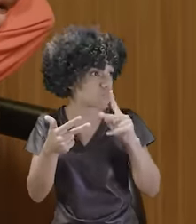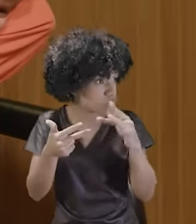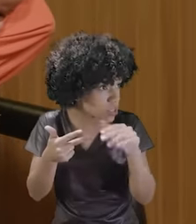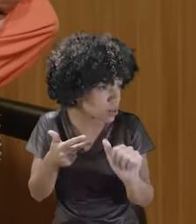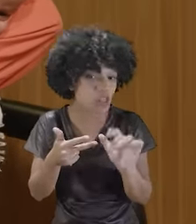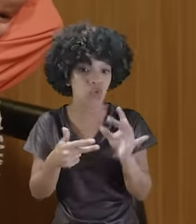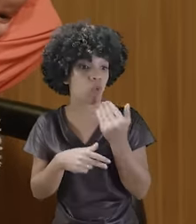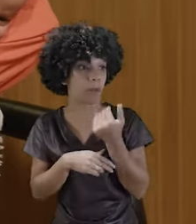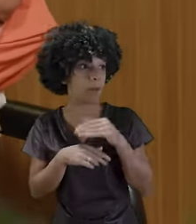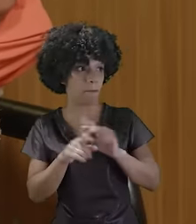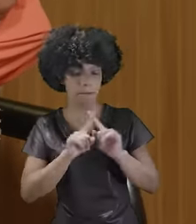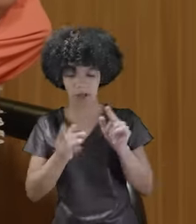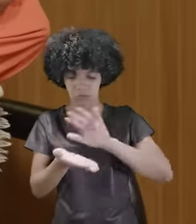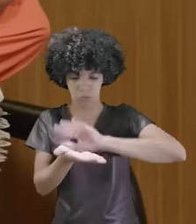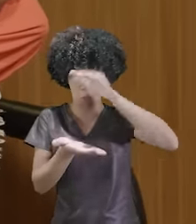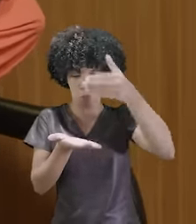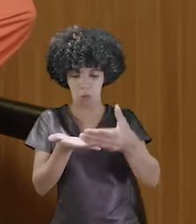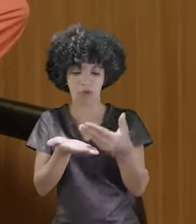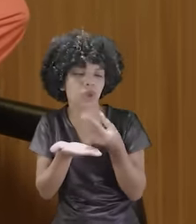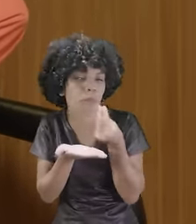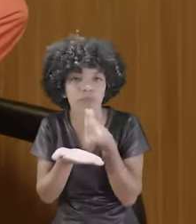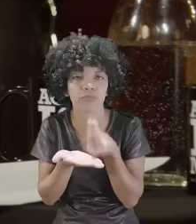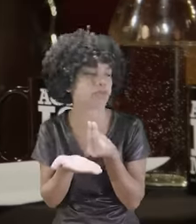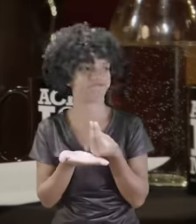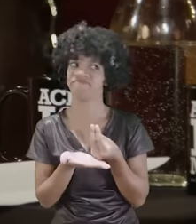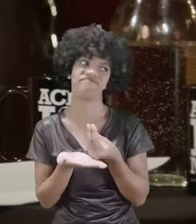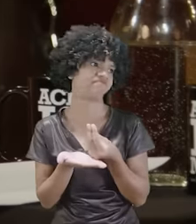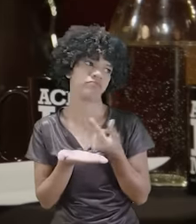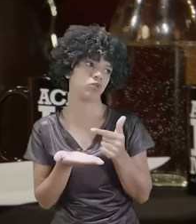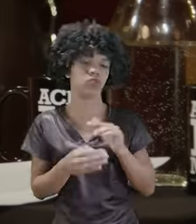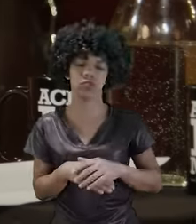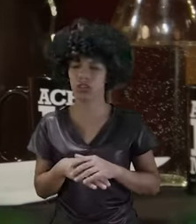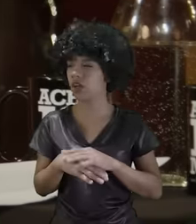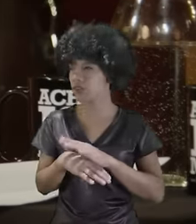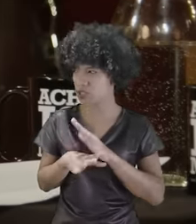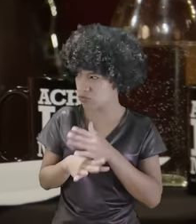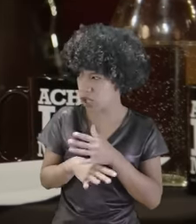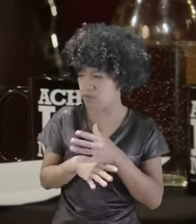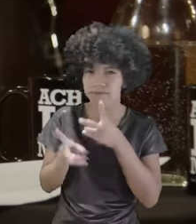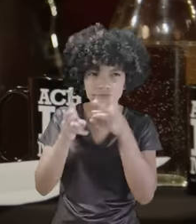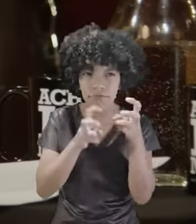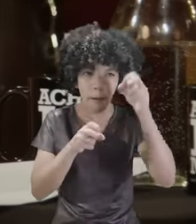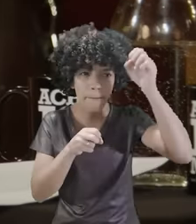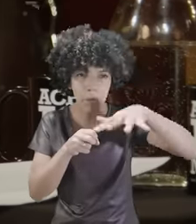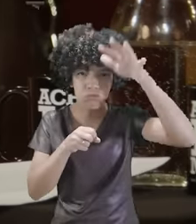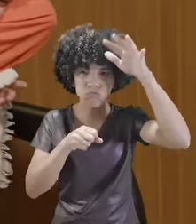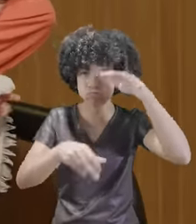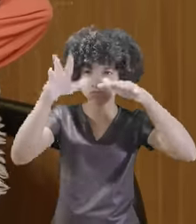mas assim a gente fazer um prato bonito assim não se chegou vi muita explosão